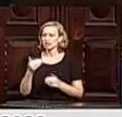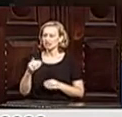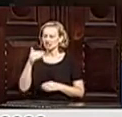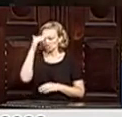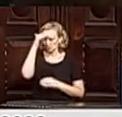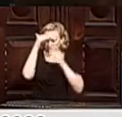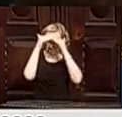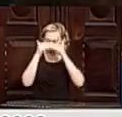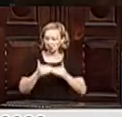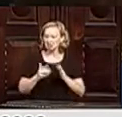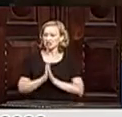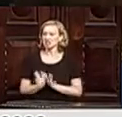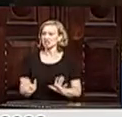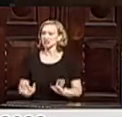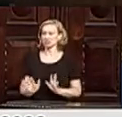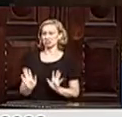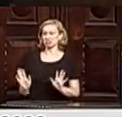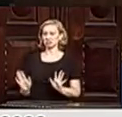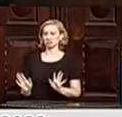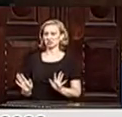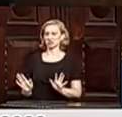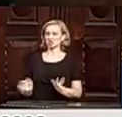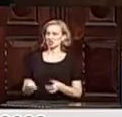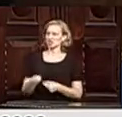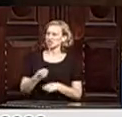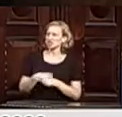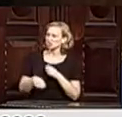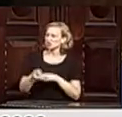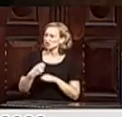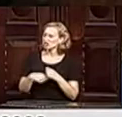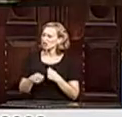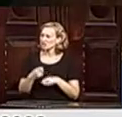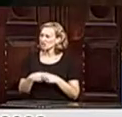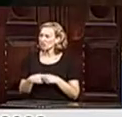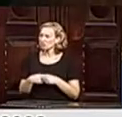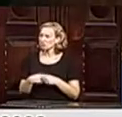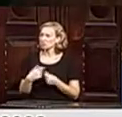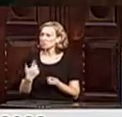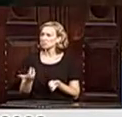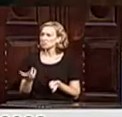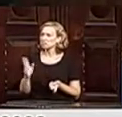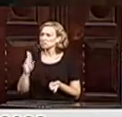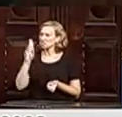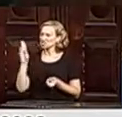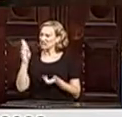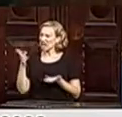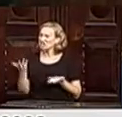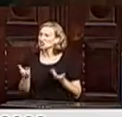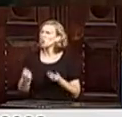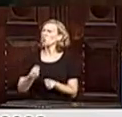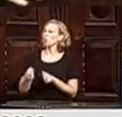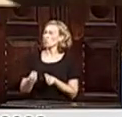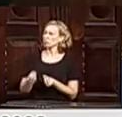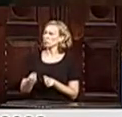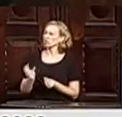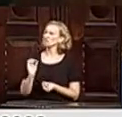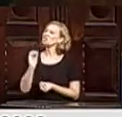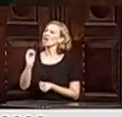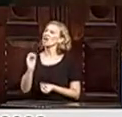autonomia financeira é essa? Autonomia financeira em cima de zero? Porque é o que a UERJ tem. Nos últimos tempos,